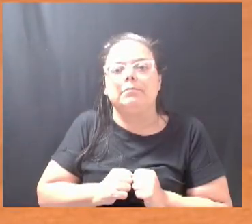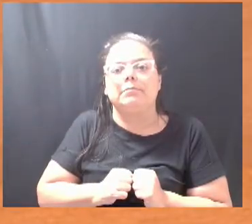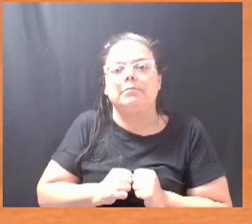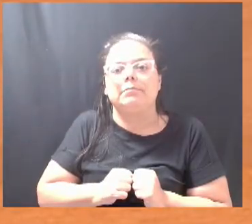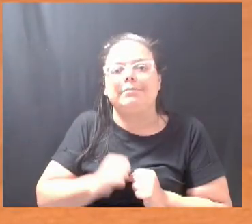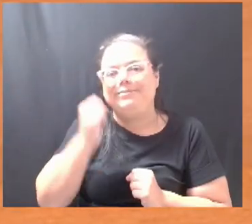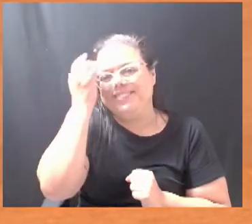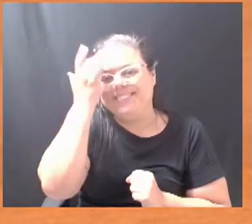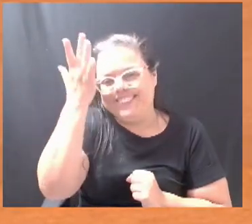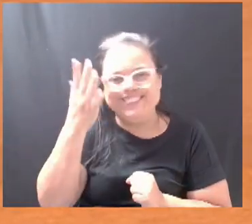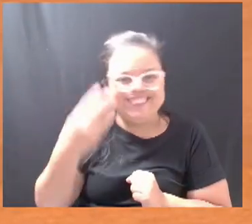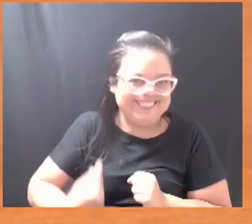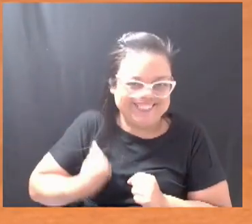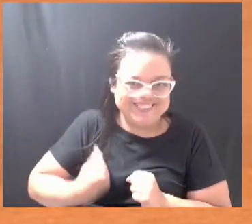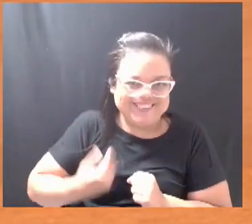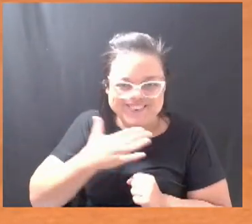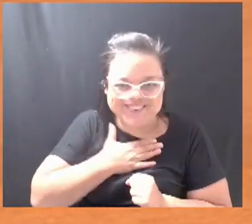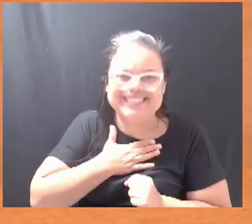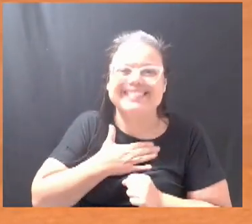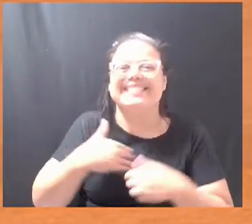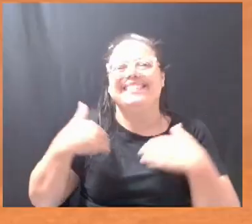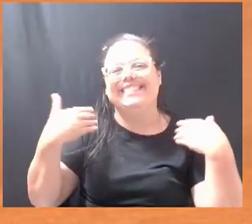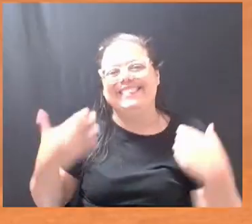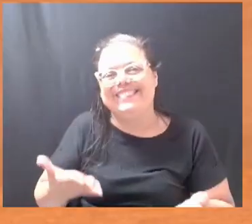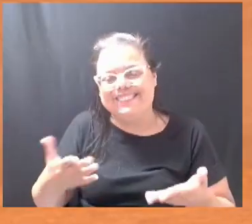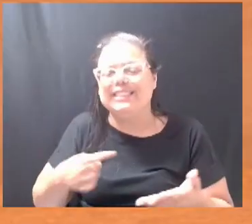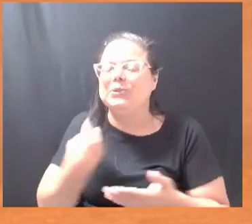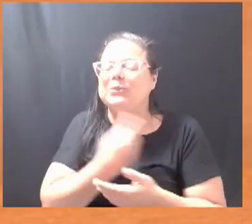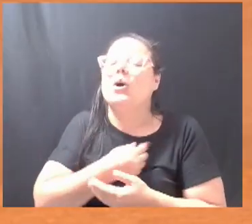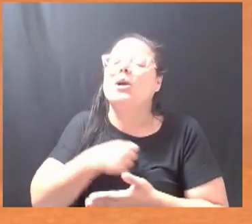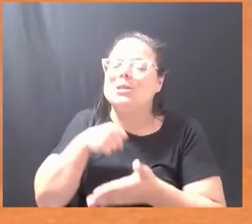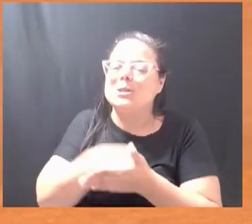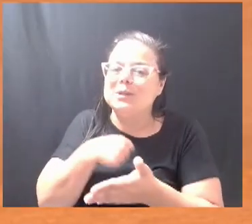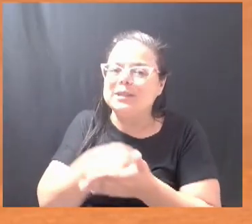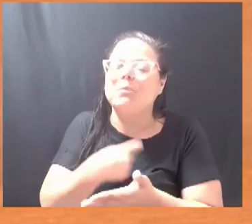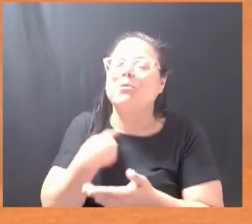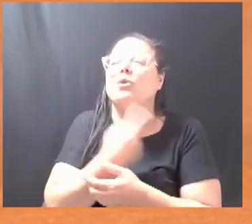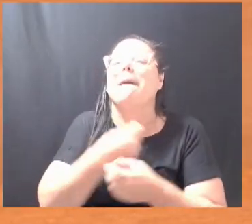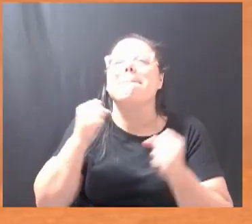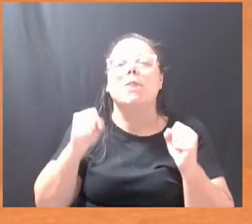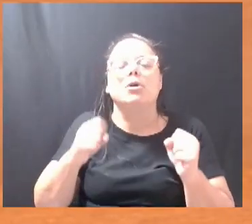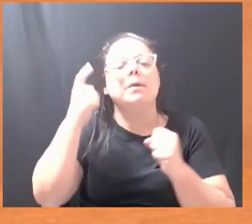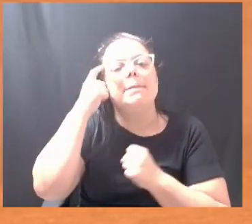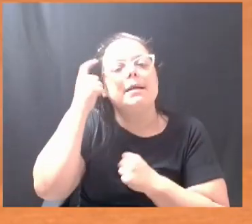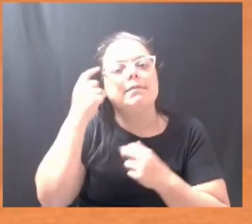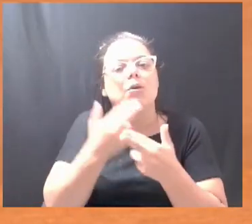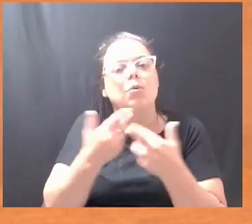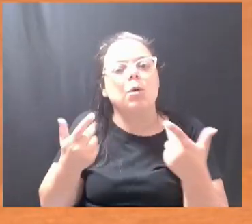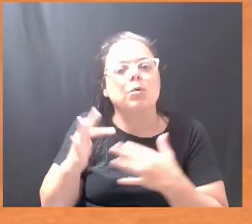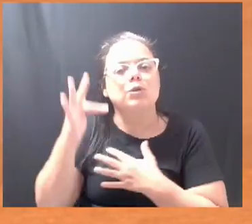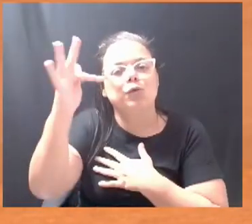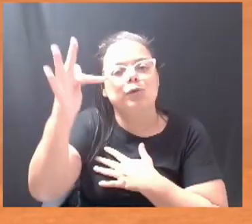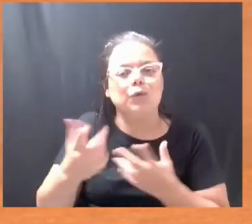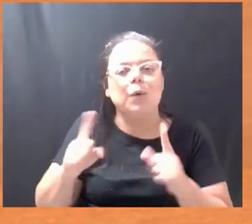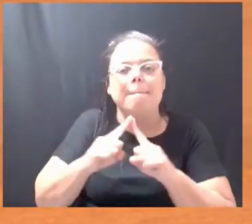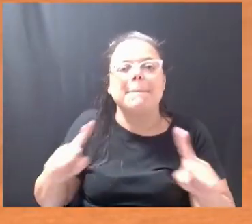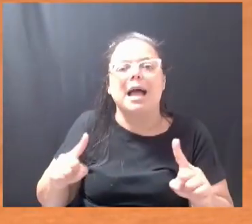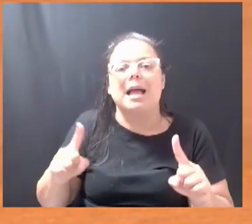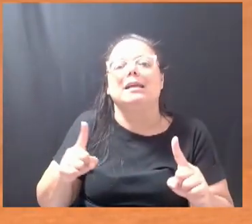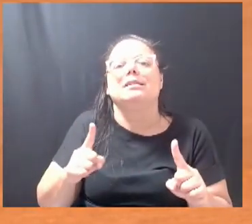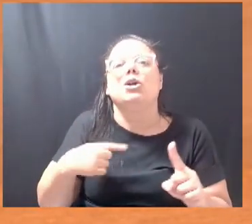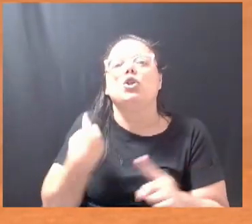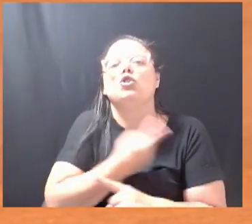Então, mas assim, a gente pode pensar em algo nesse sentido futuramente, mas primeiro a gente já organiza as questões